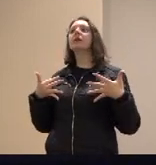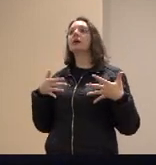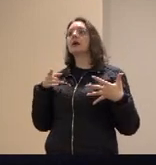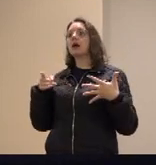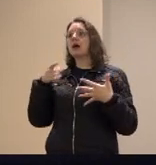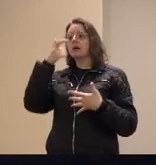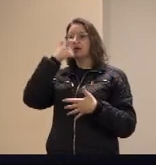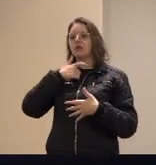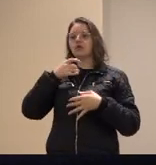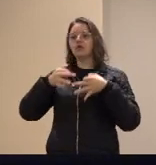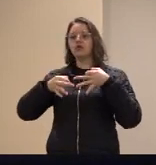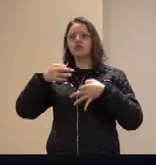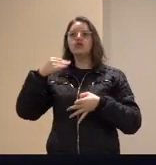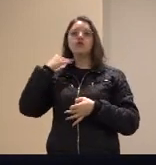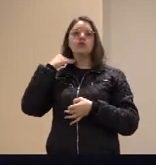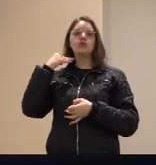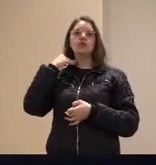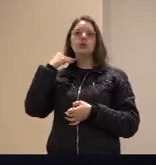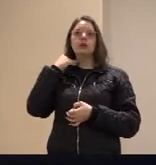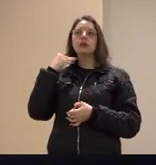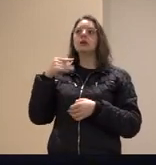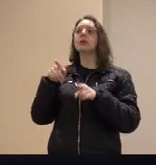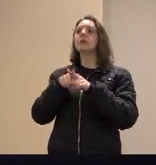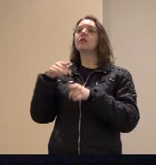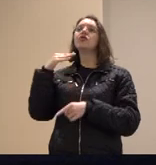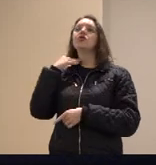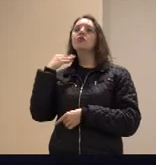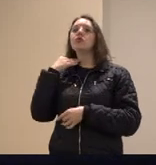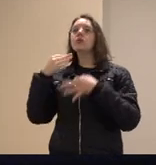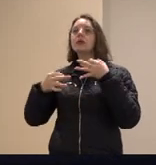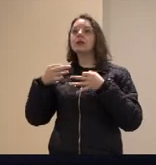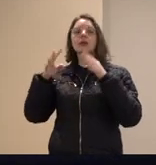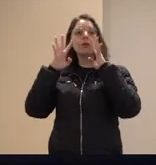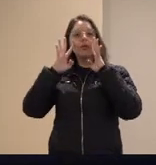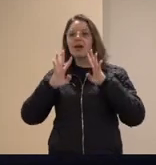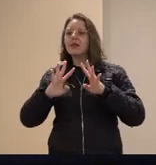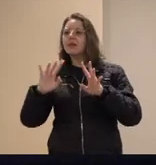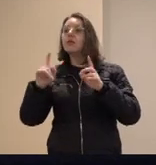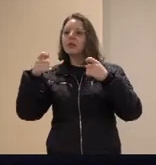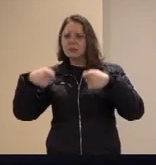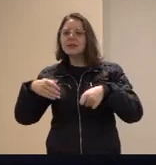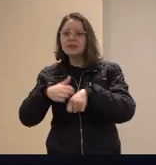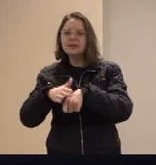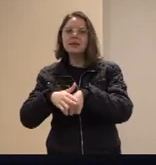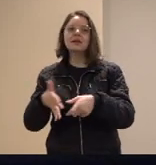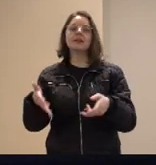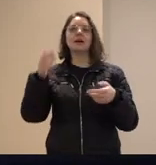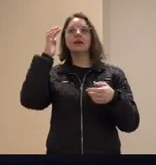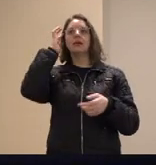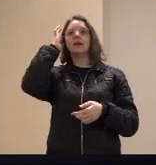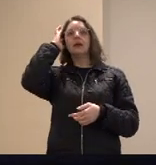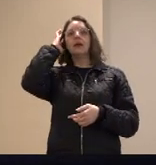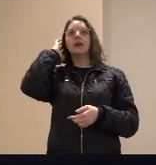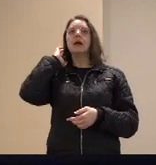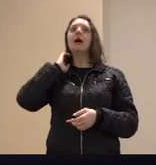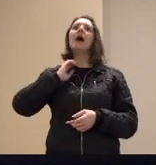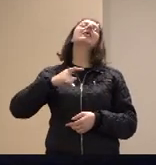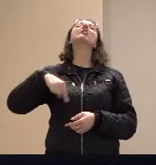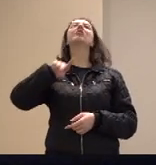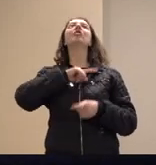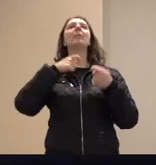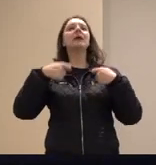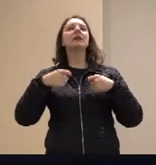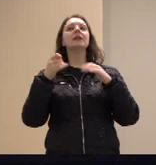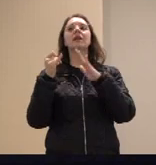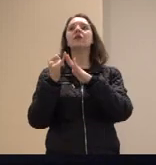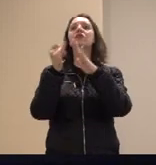juiz, e do juiz que não faz isso, e que precisa fazer. Nós precisamos trazer as